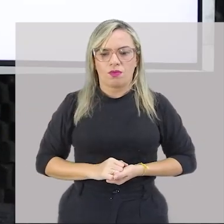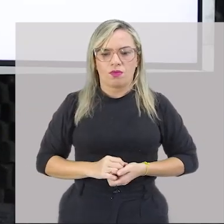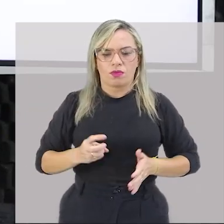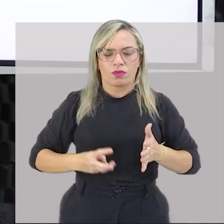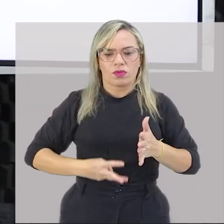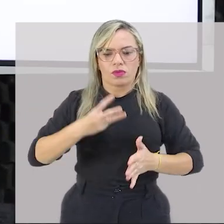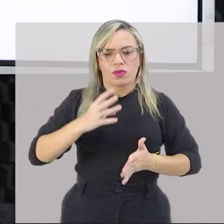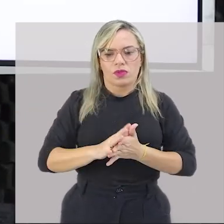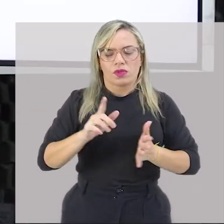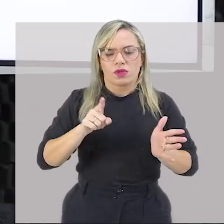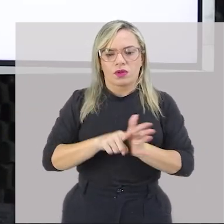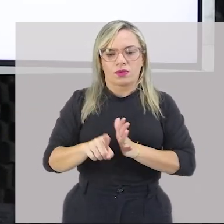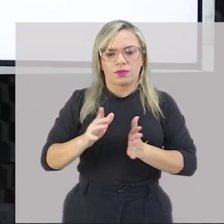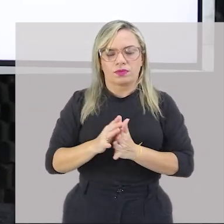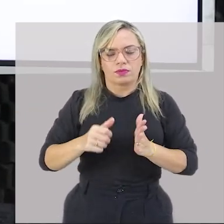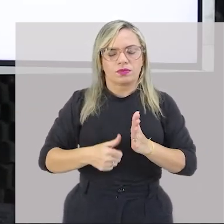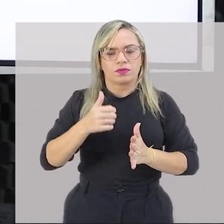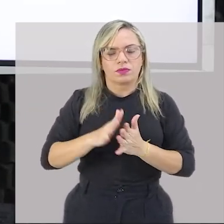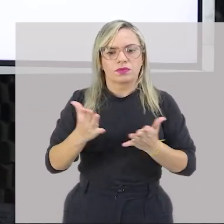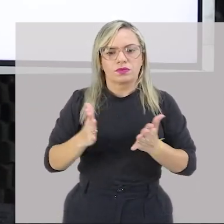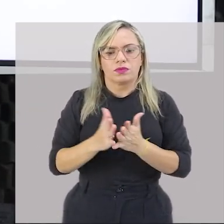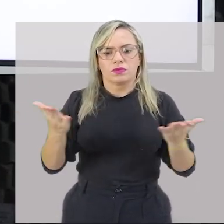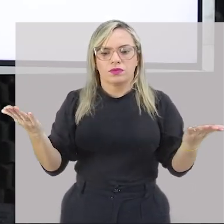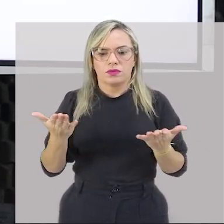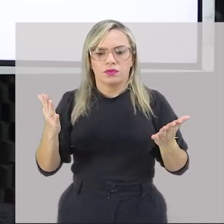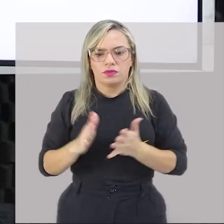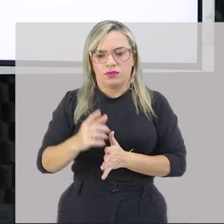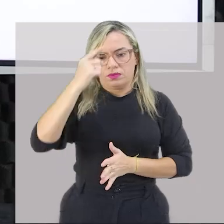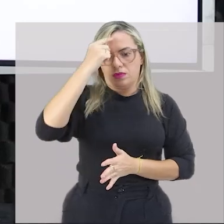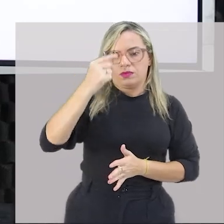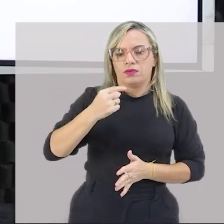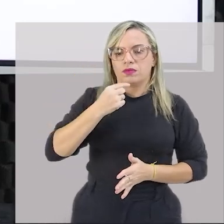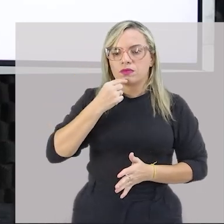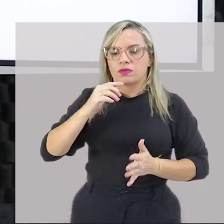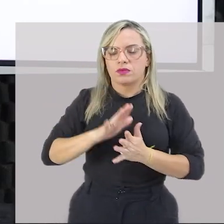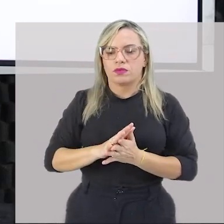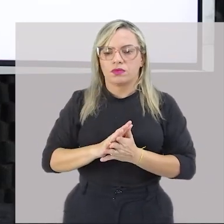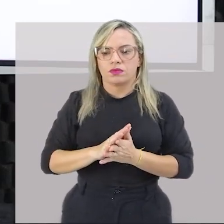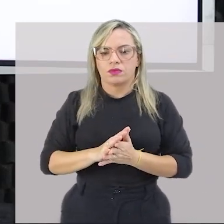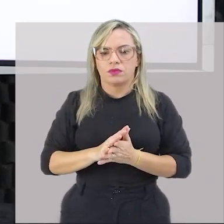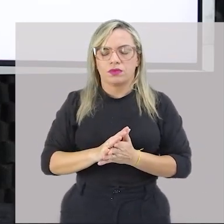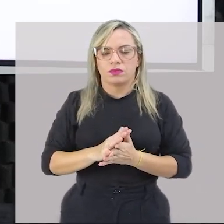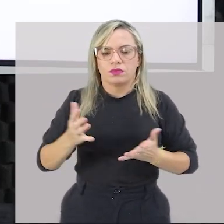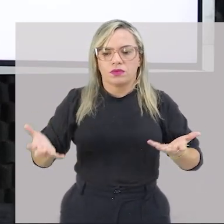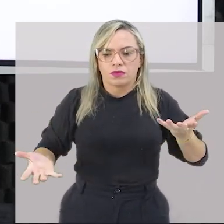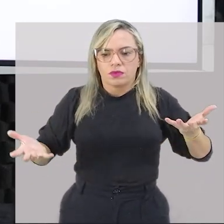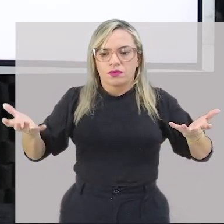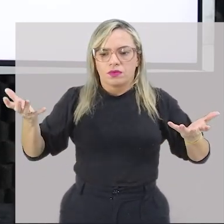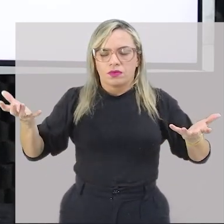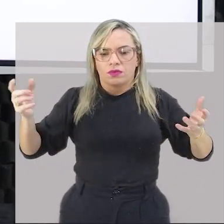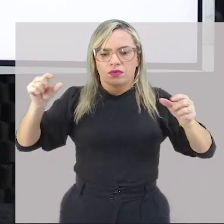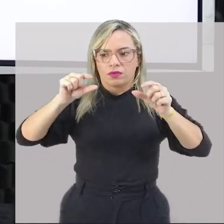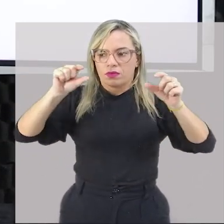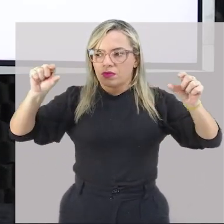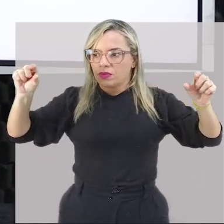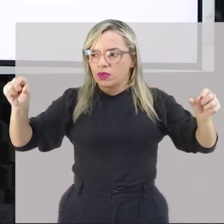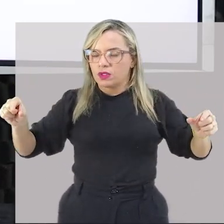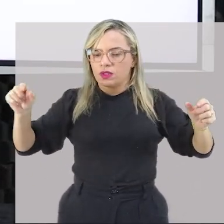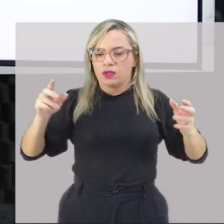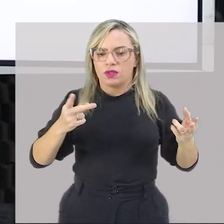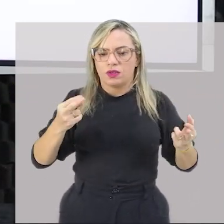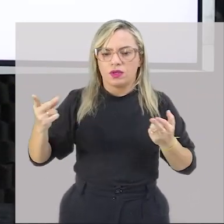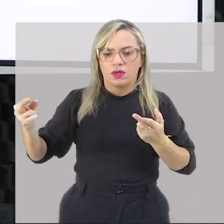Terceira questão, que é a primeira de hoje, né? A figura mostra uma balança de braços iguais. Vamos já para a figura.